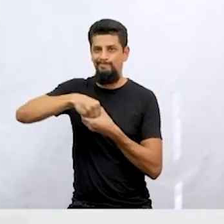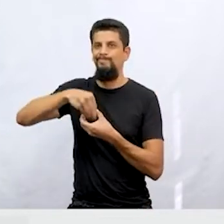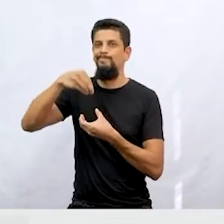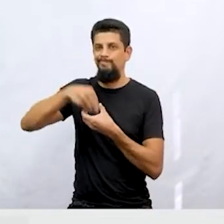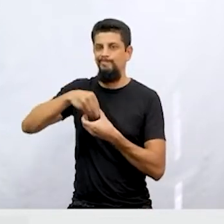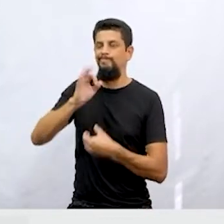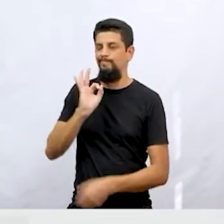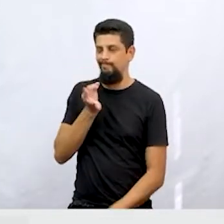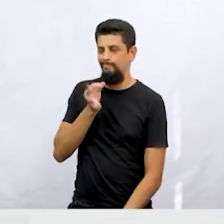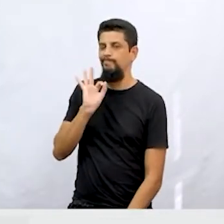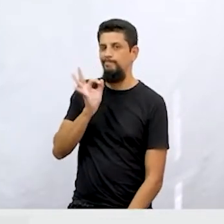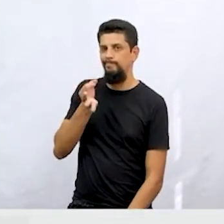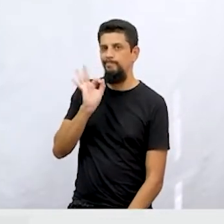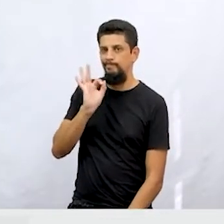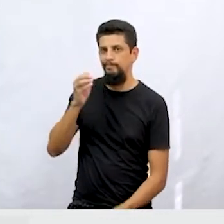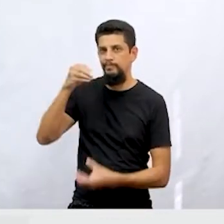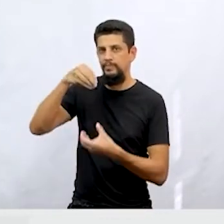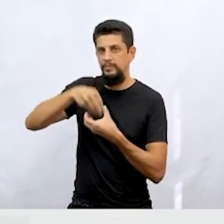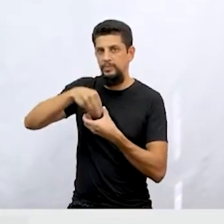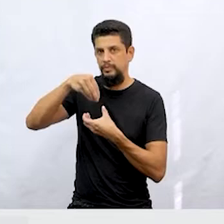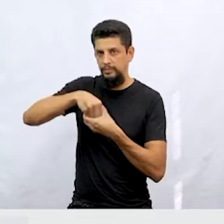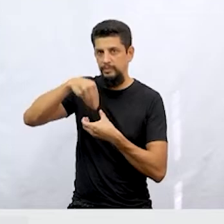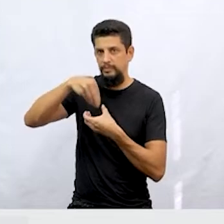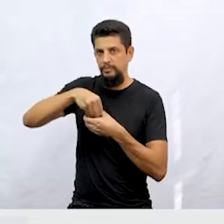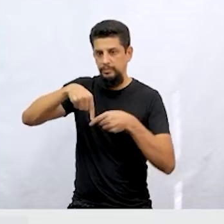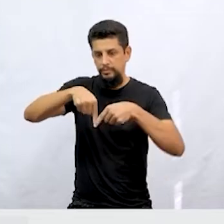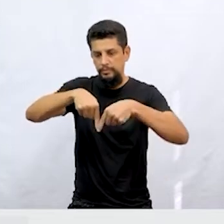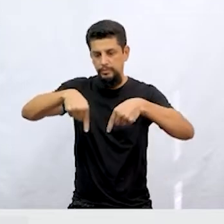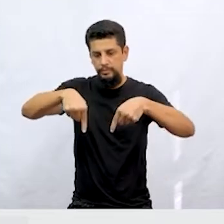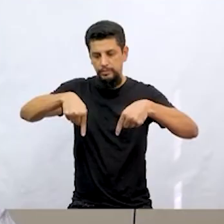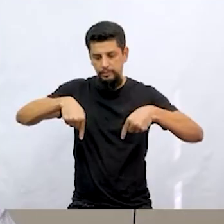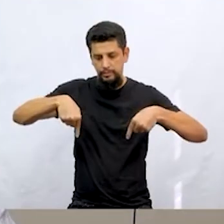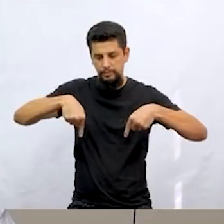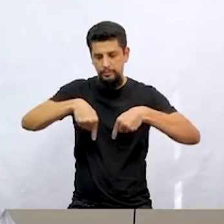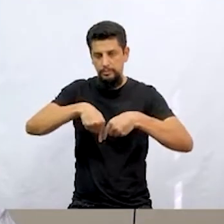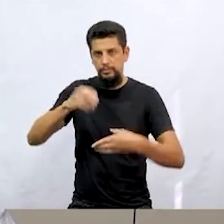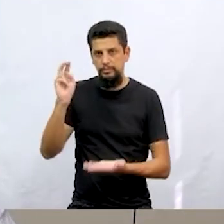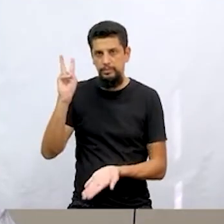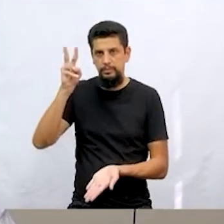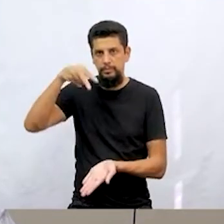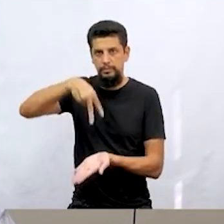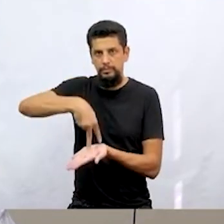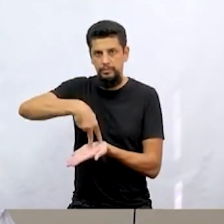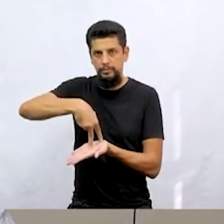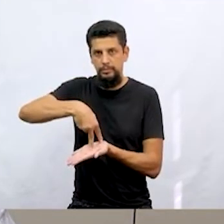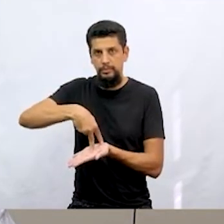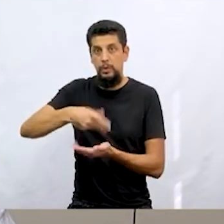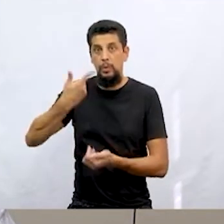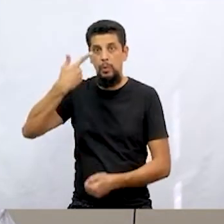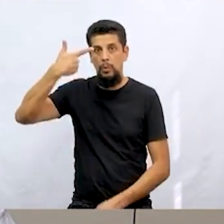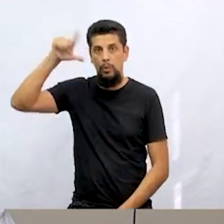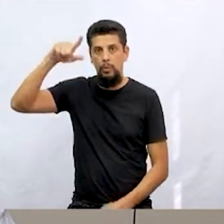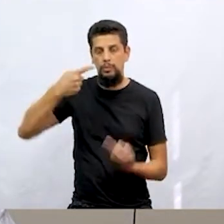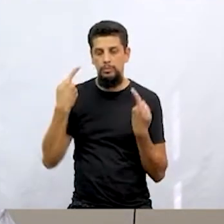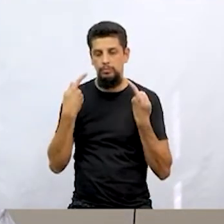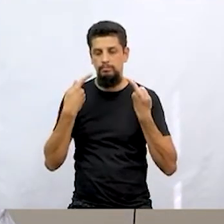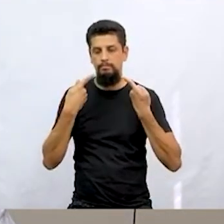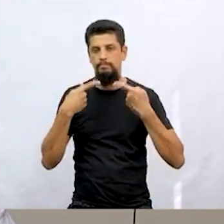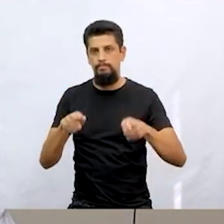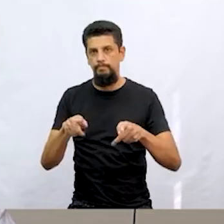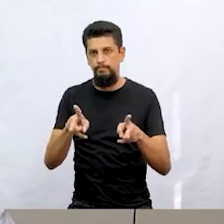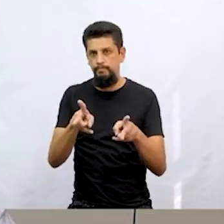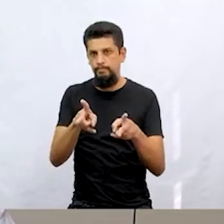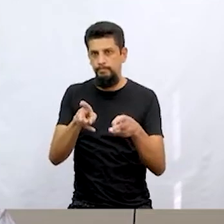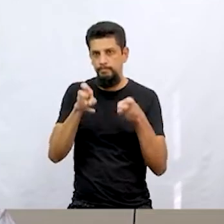Dentro! Isso mesmo, o pé da criança está dentro do quadrado. Próximo desafio,